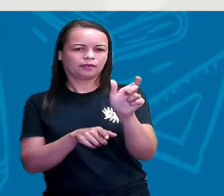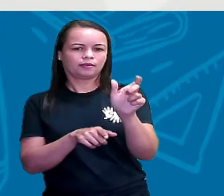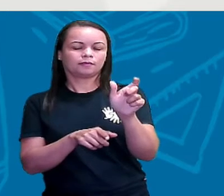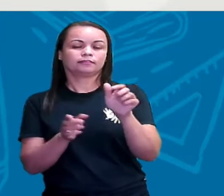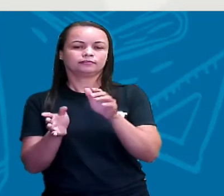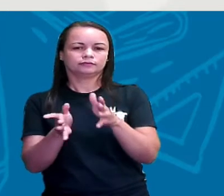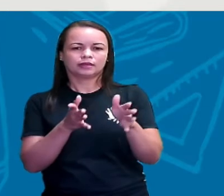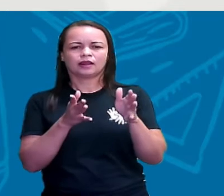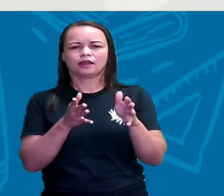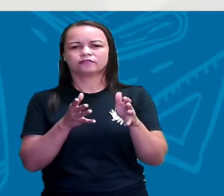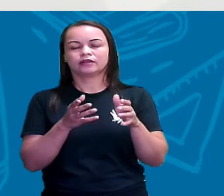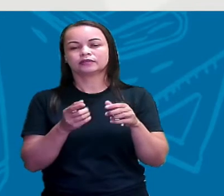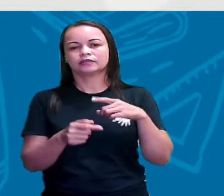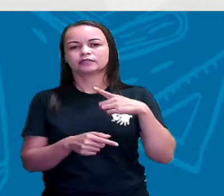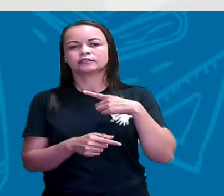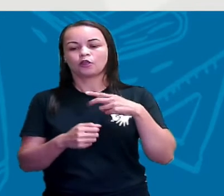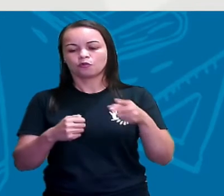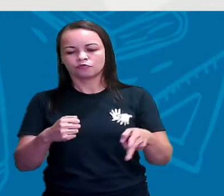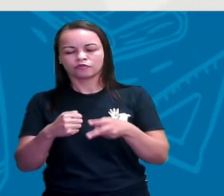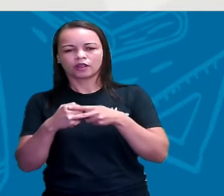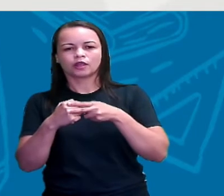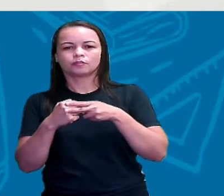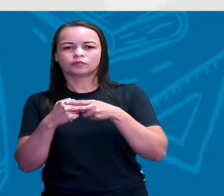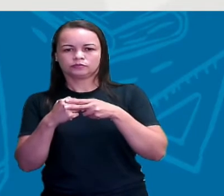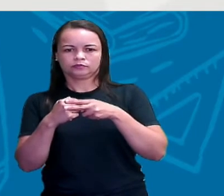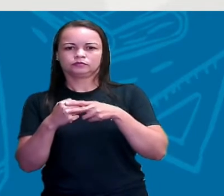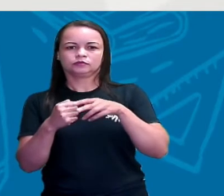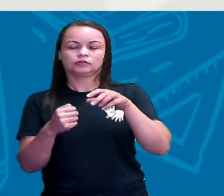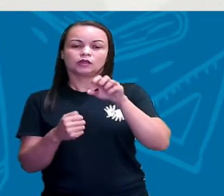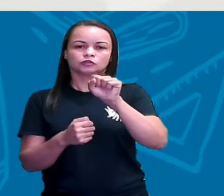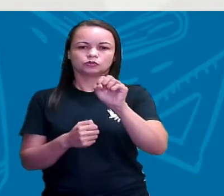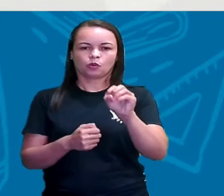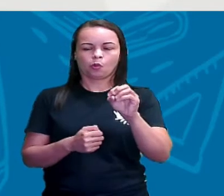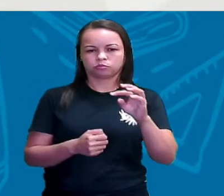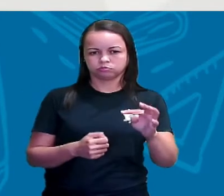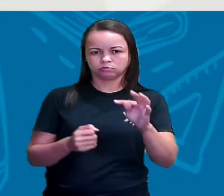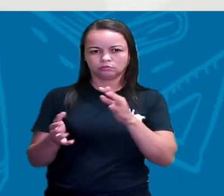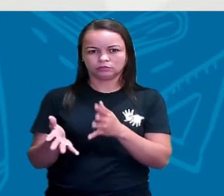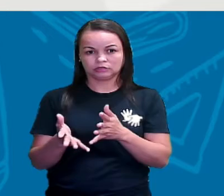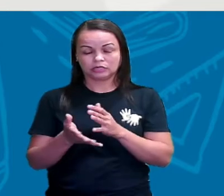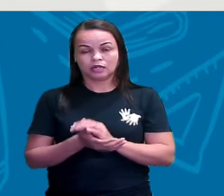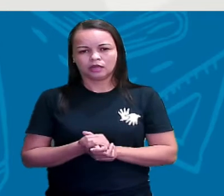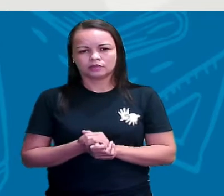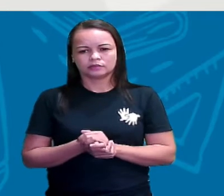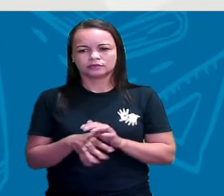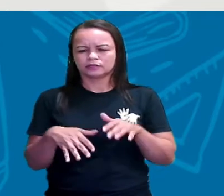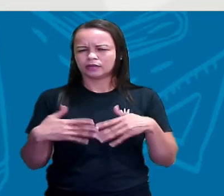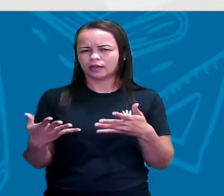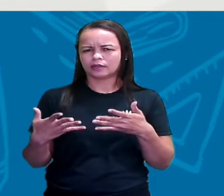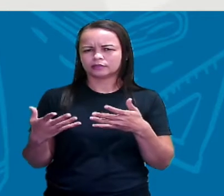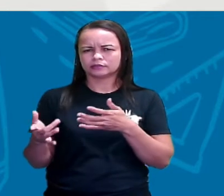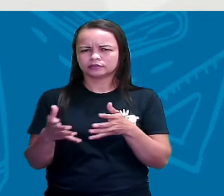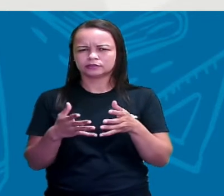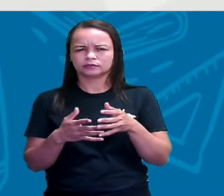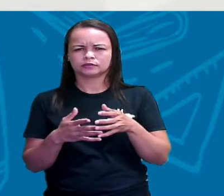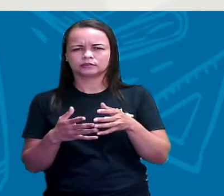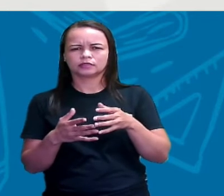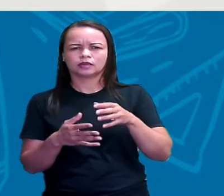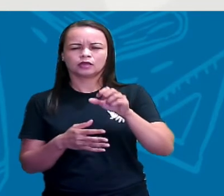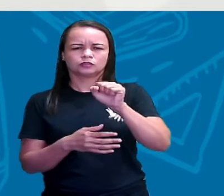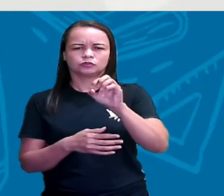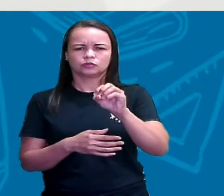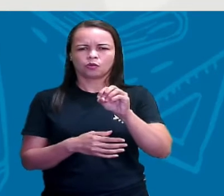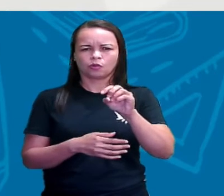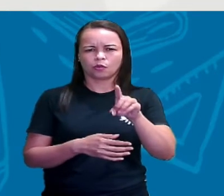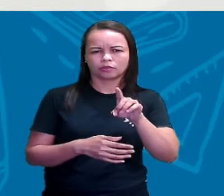sold. Será que está certo aí colocar essa partícula aí negativa com auxiliar mais o verbo sold, o verbo com ideia